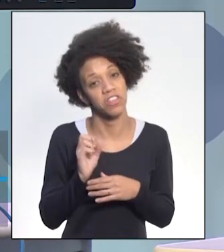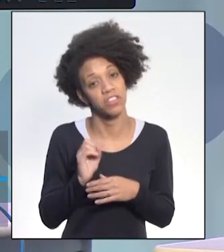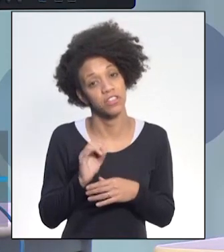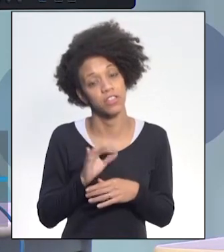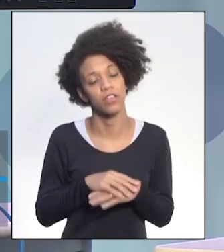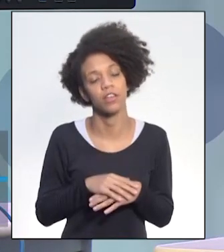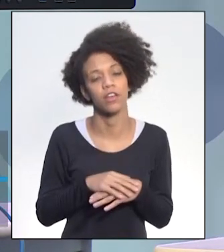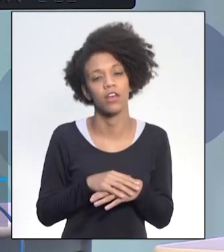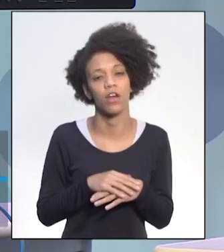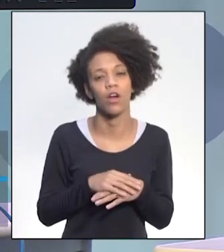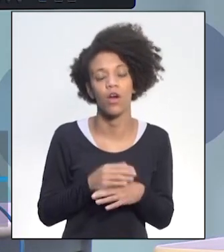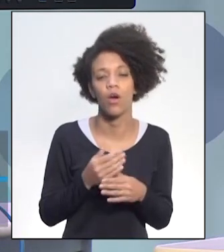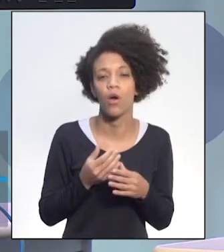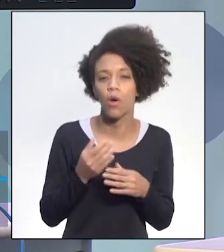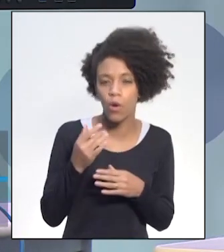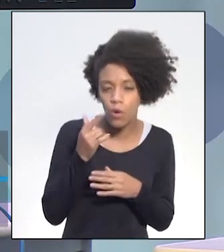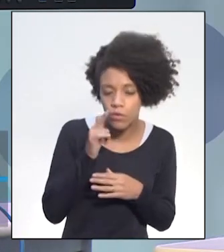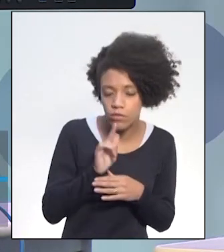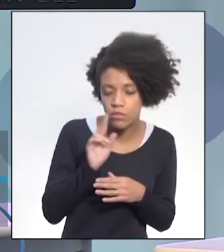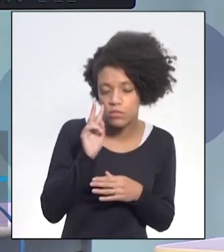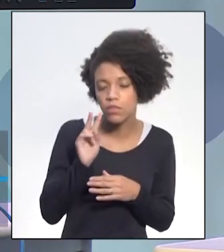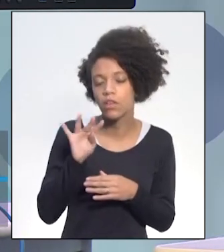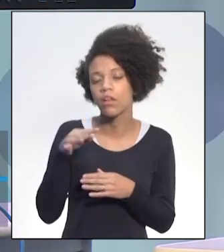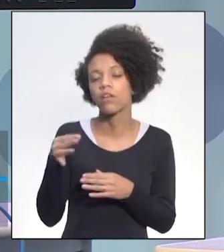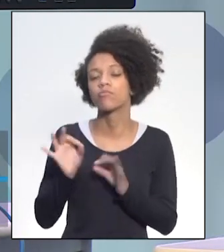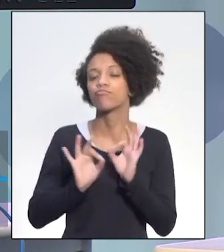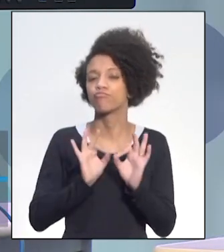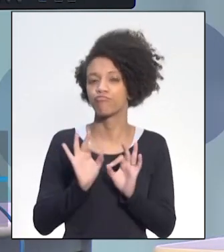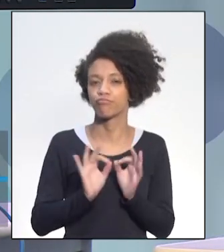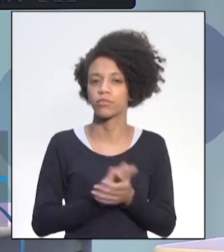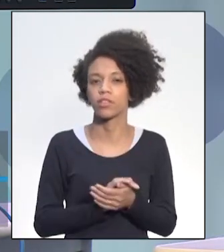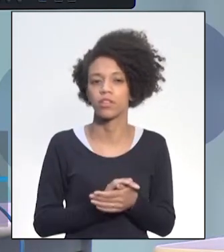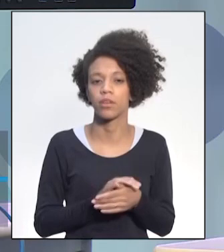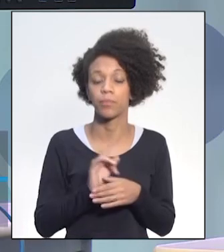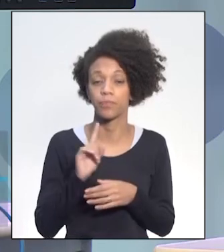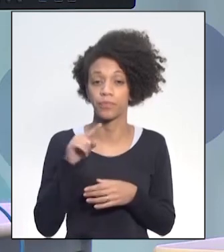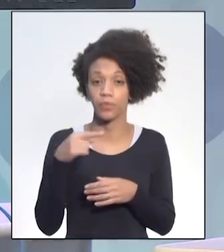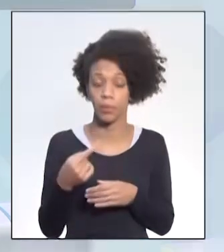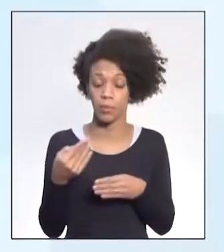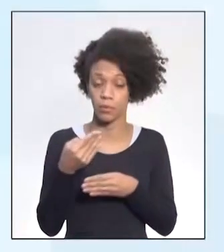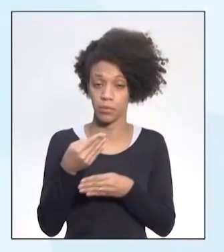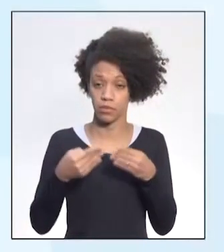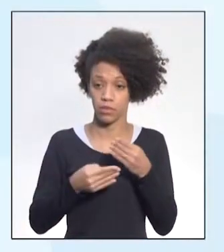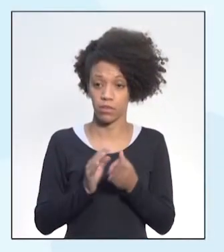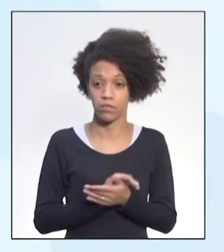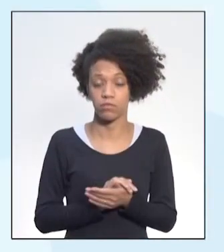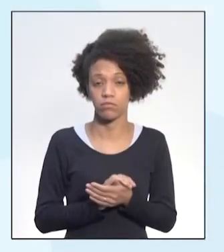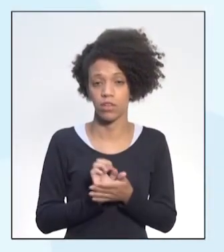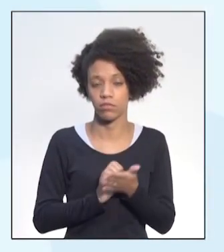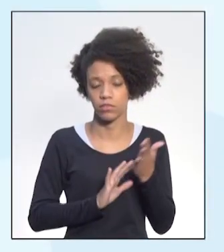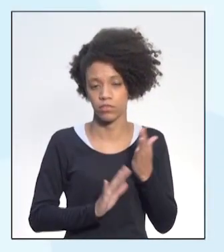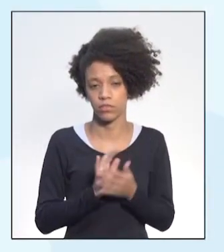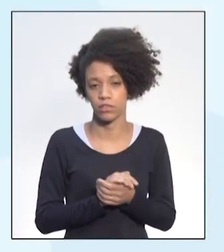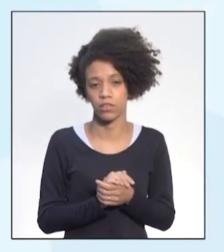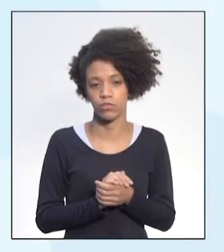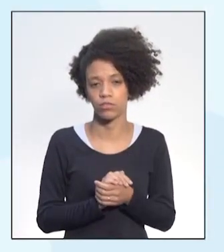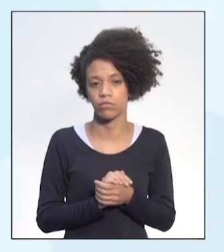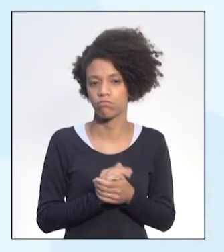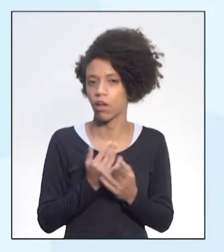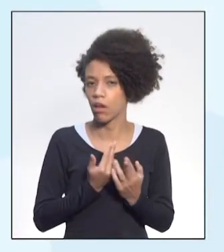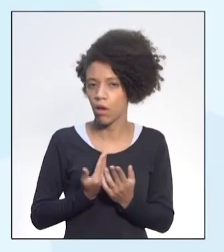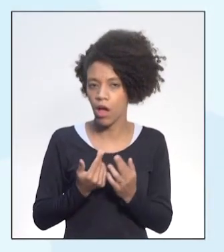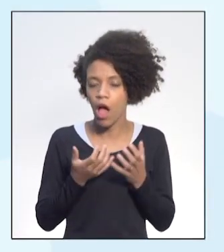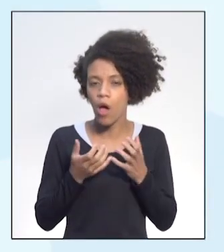ideia do como ler o problema, como ler a tabela. No próximo slide, na próxima atividade, com a mesma tabelinha, eu quero